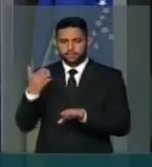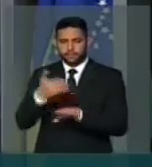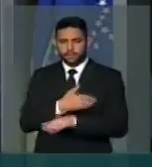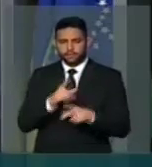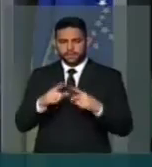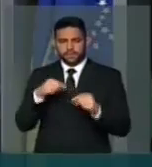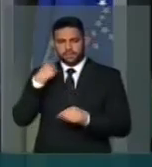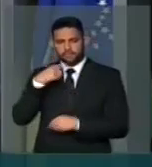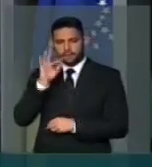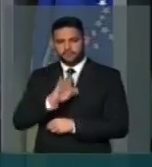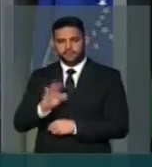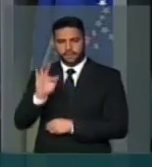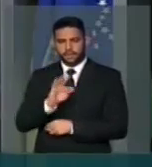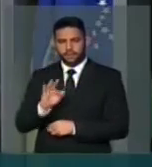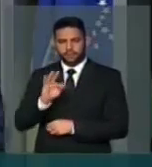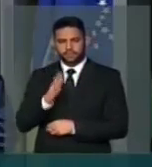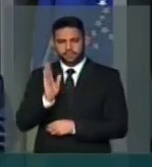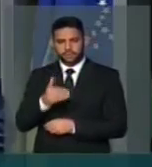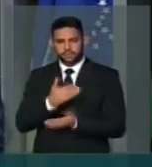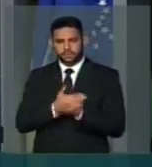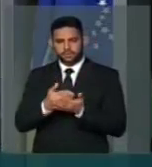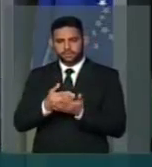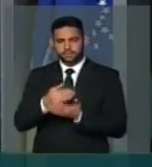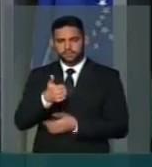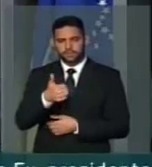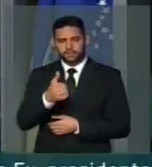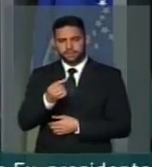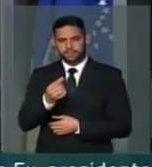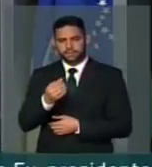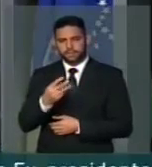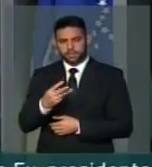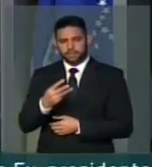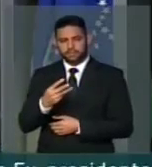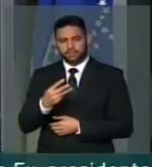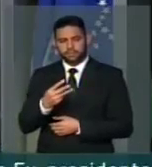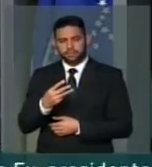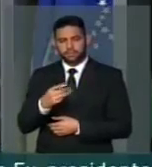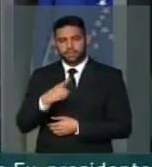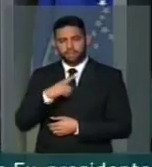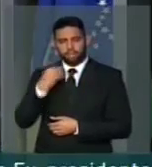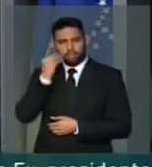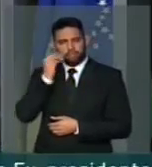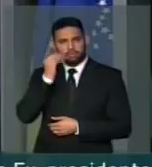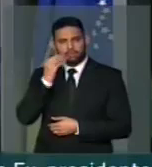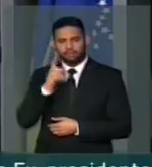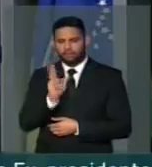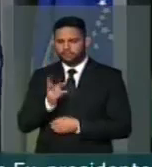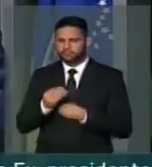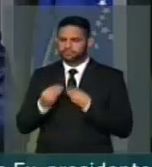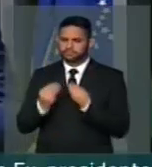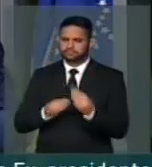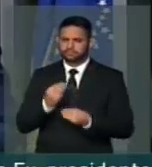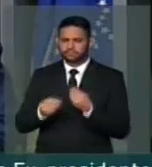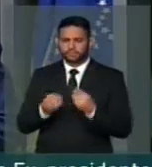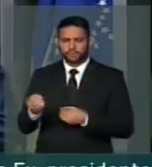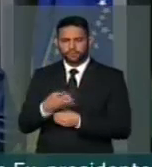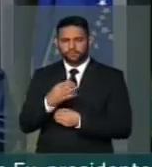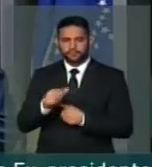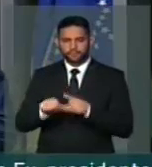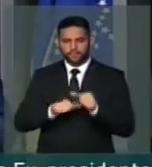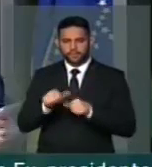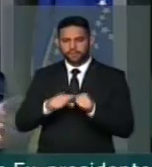Brasília, deputado federal, já no início da década de 60, inclusive tentando, como sempre, novos ares para o